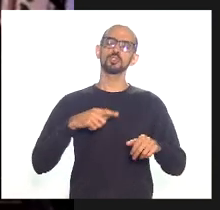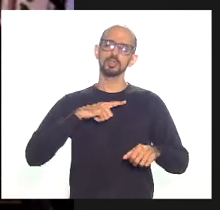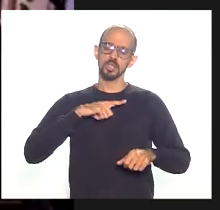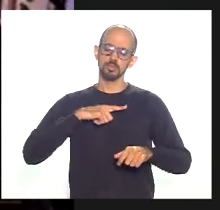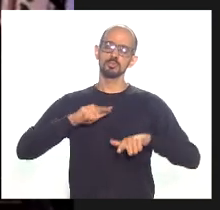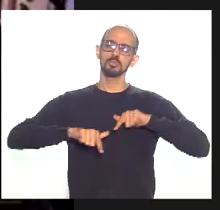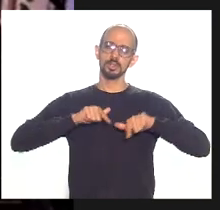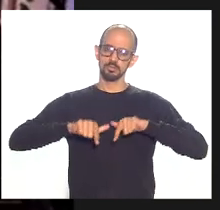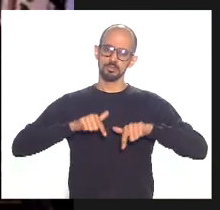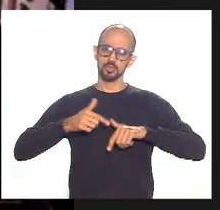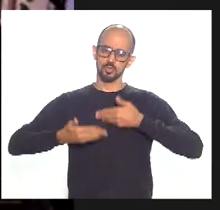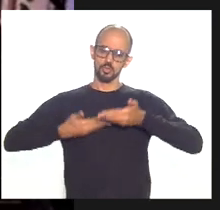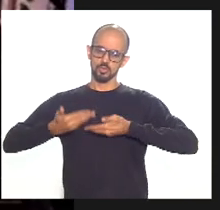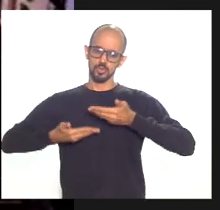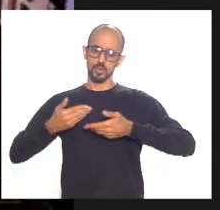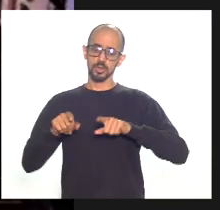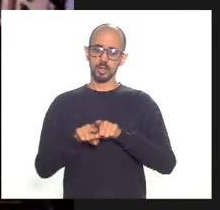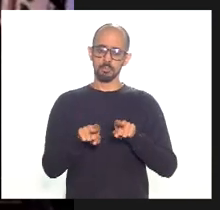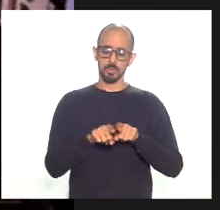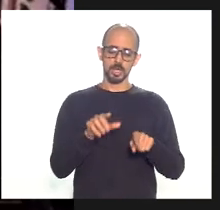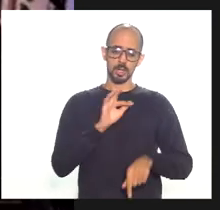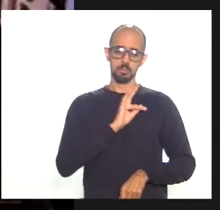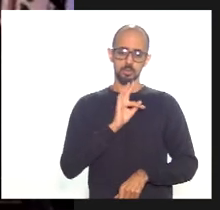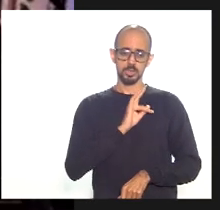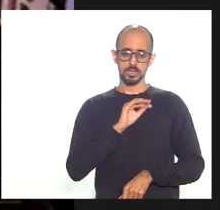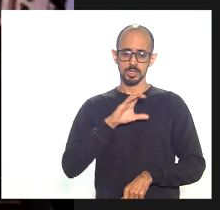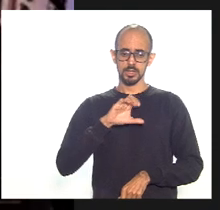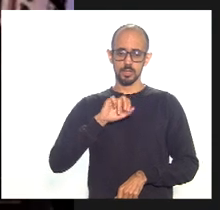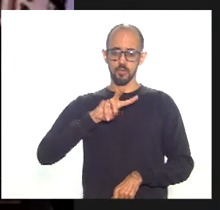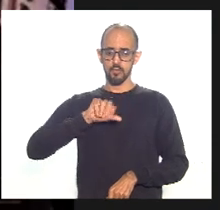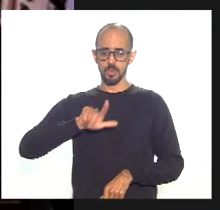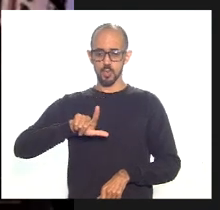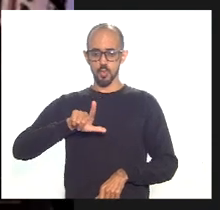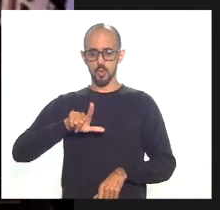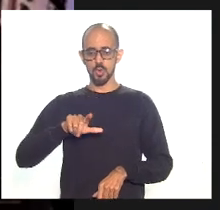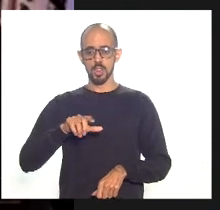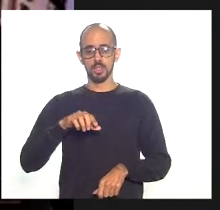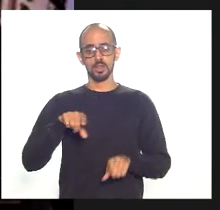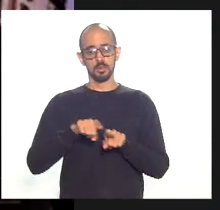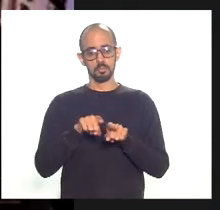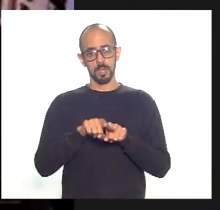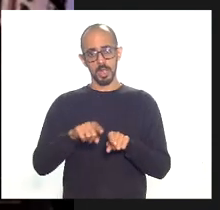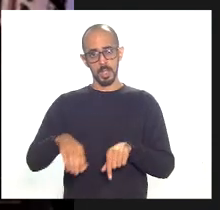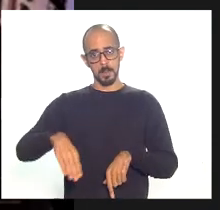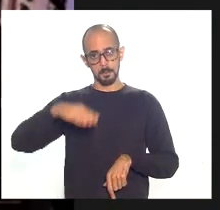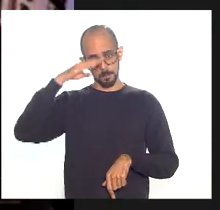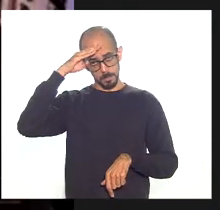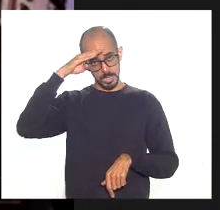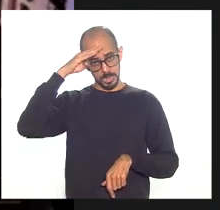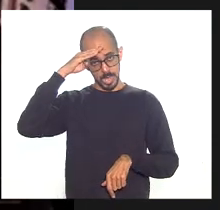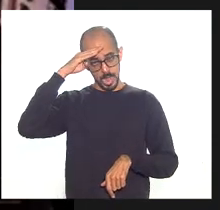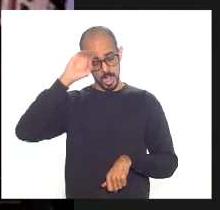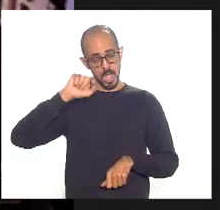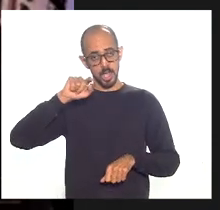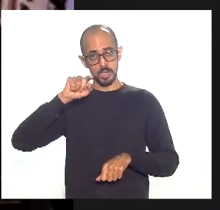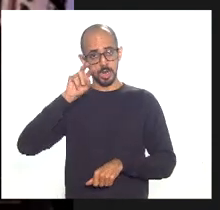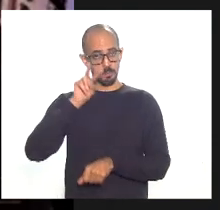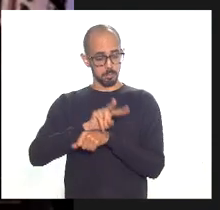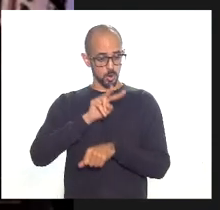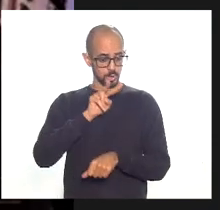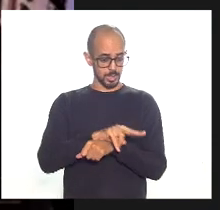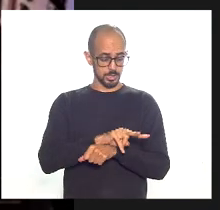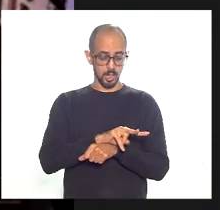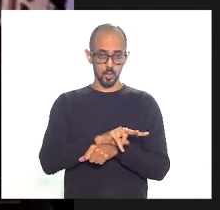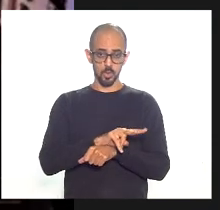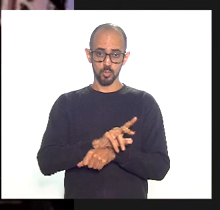de todos, inclusive da polícia civil e militar, na busca da proteção e na garantia